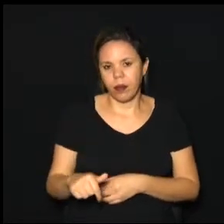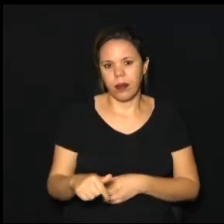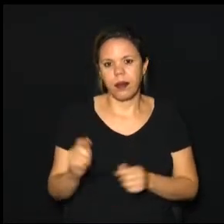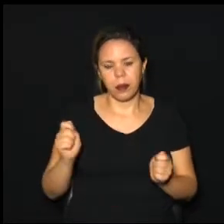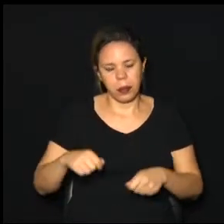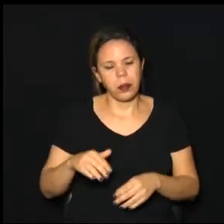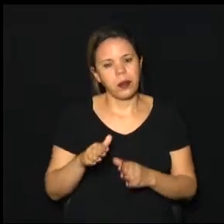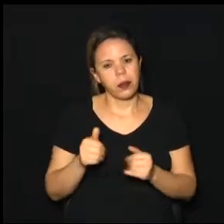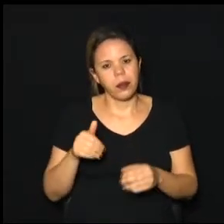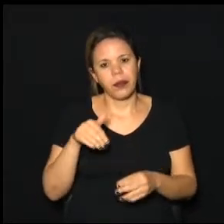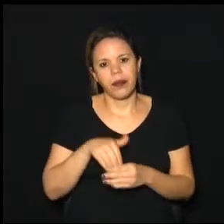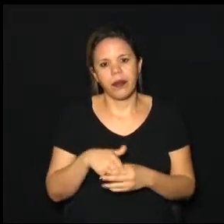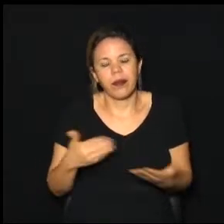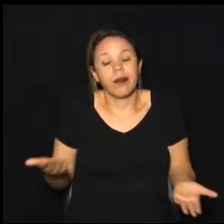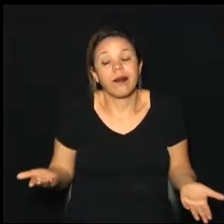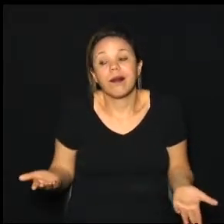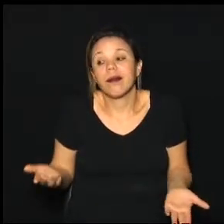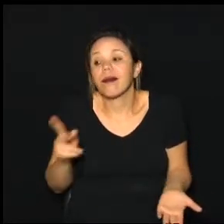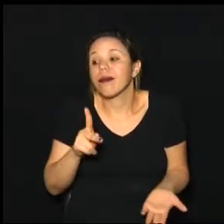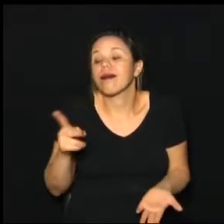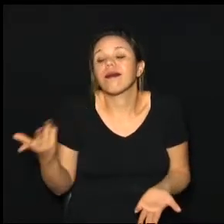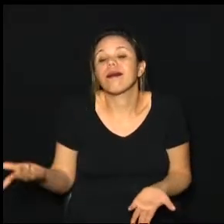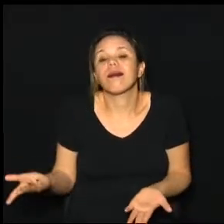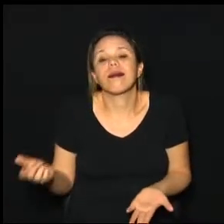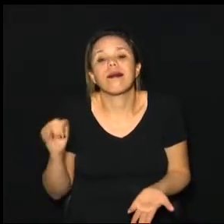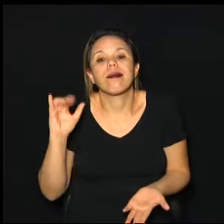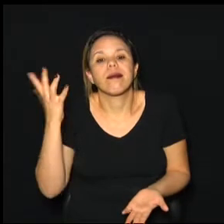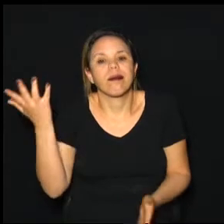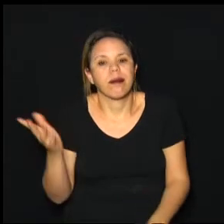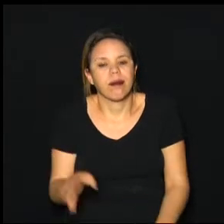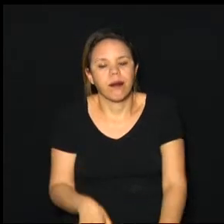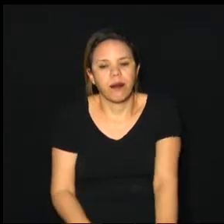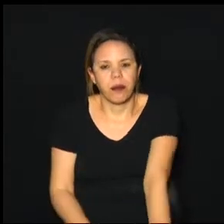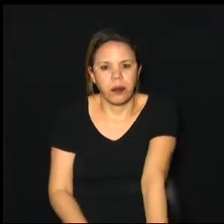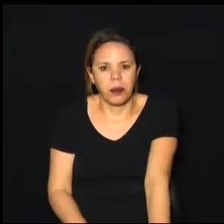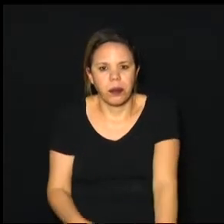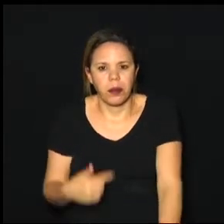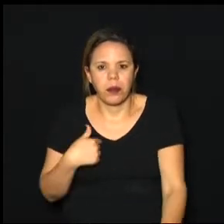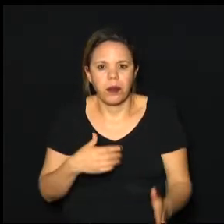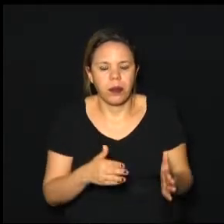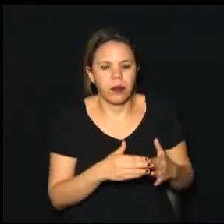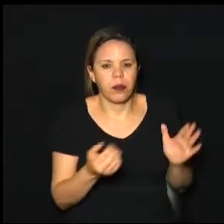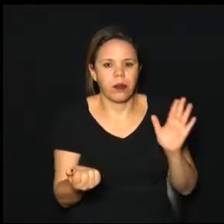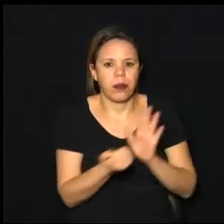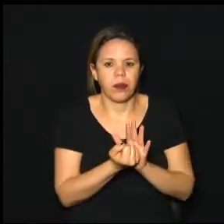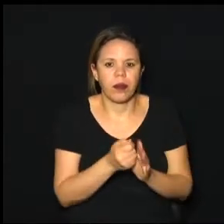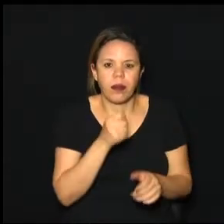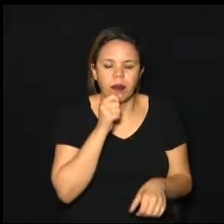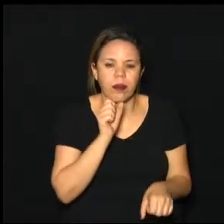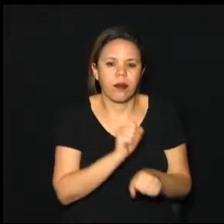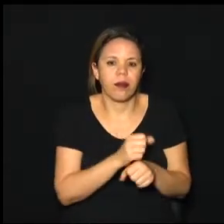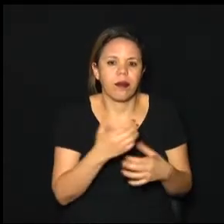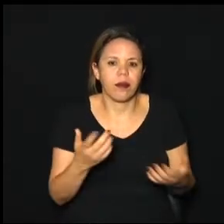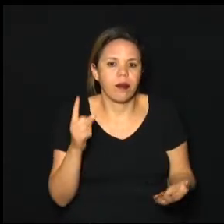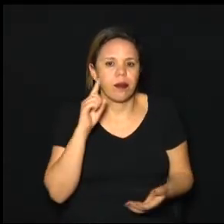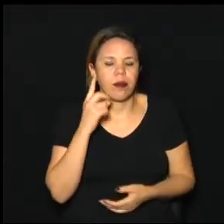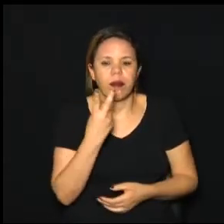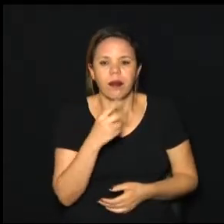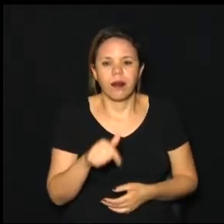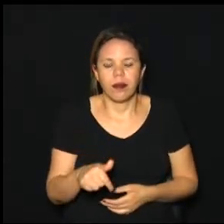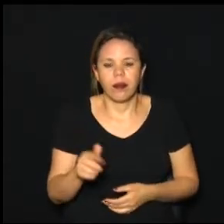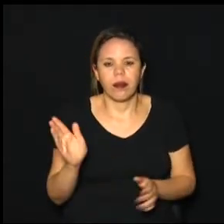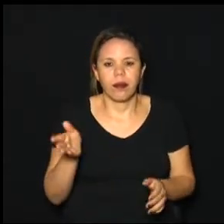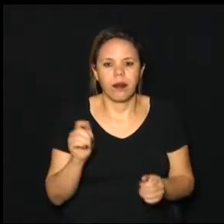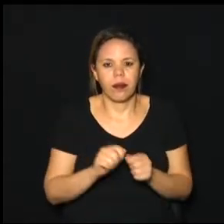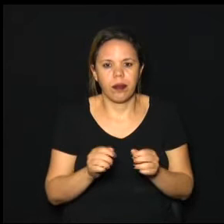pedir voto. Mas, Júnior, professor, e se por um acaso eu estou com o pedido de registro pendente? Dia 27, eu já posso